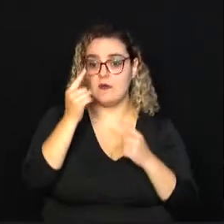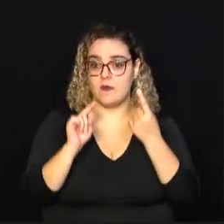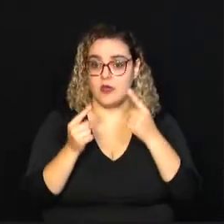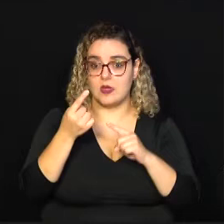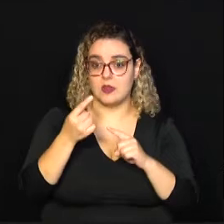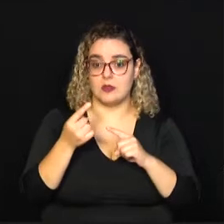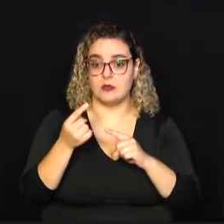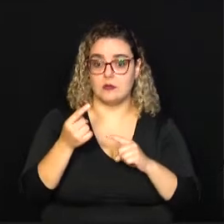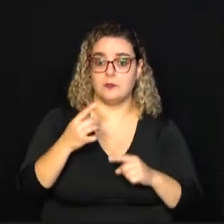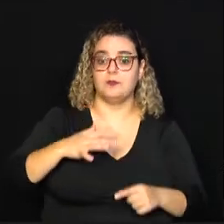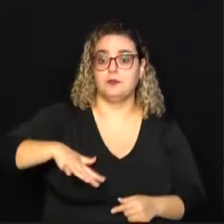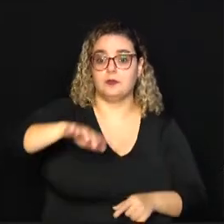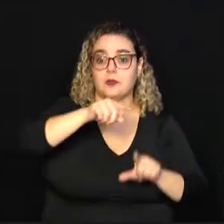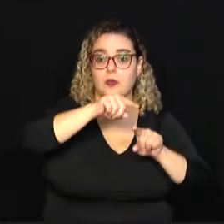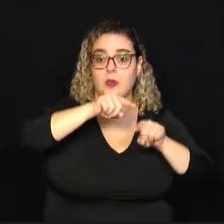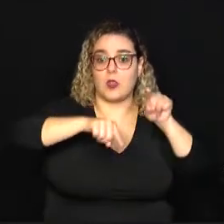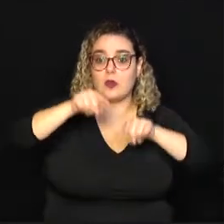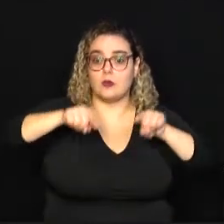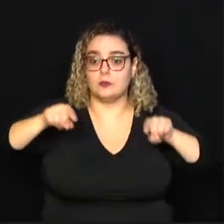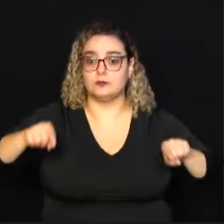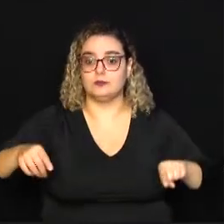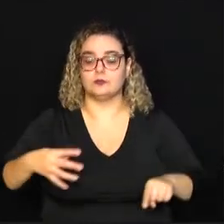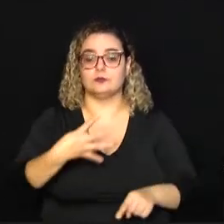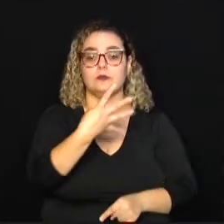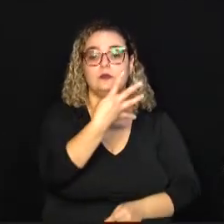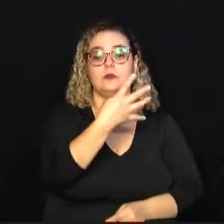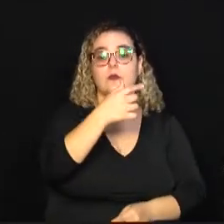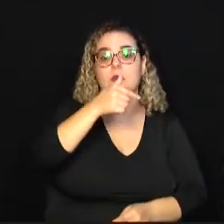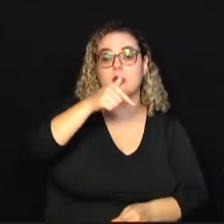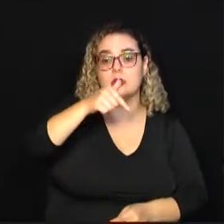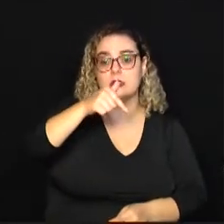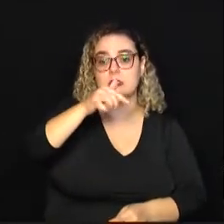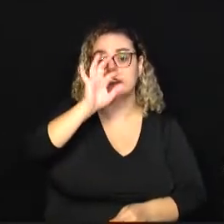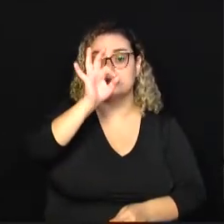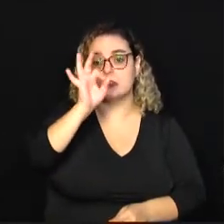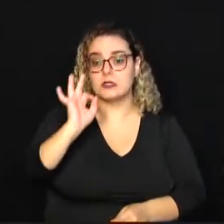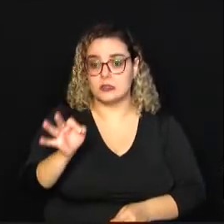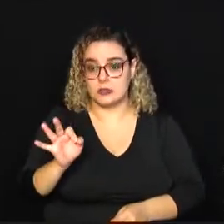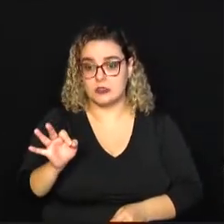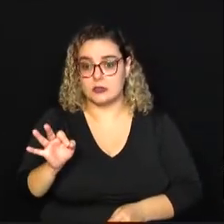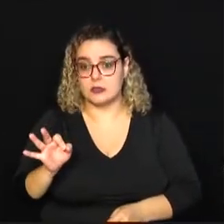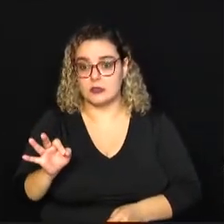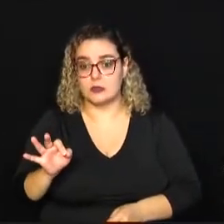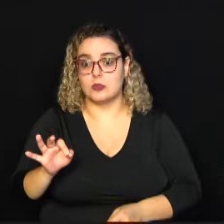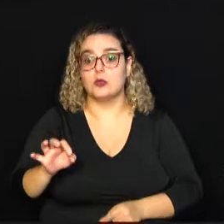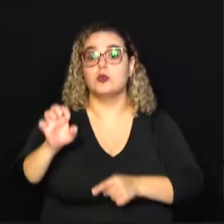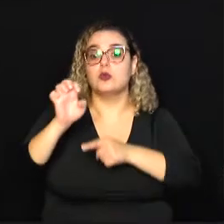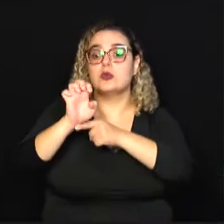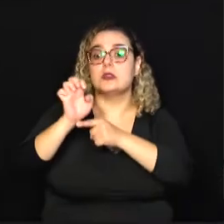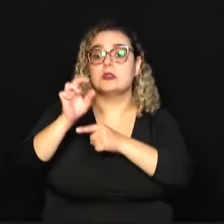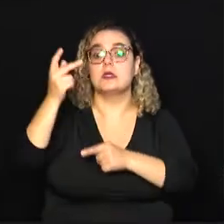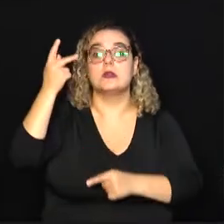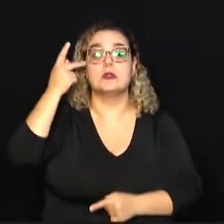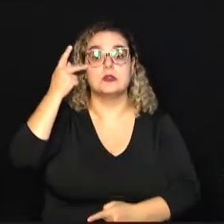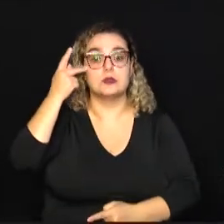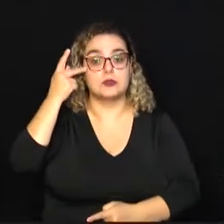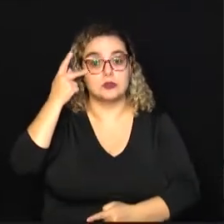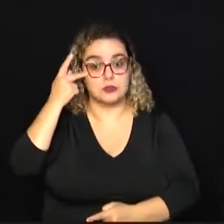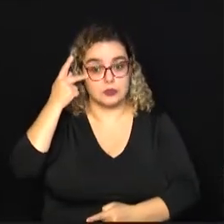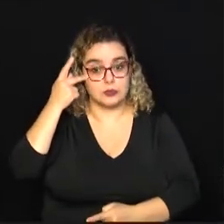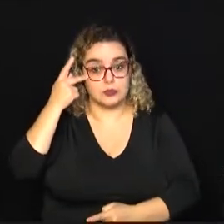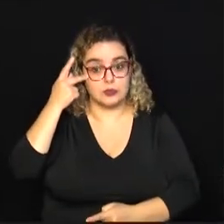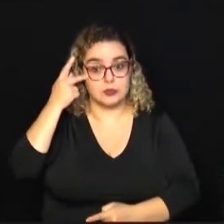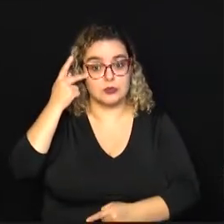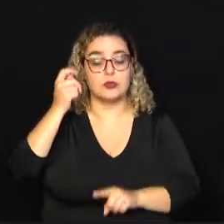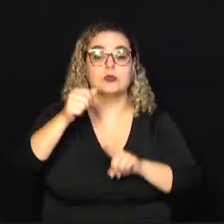a variante de Manaus é responsável por 47,2% dos casos. No estado de São Paulo, no mês